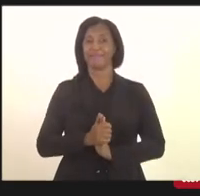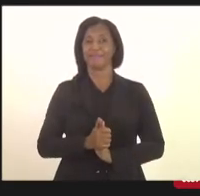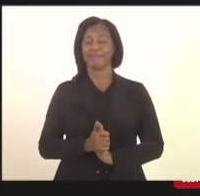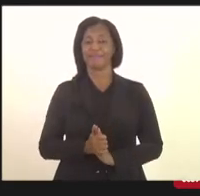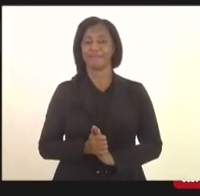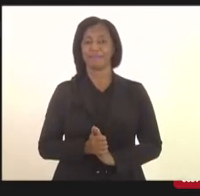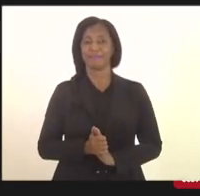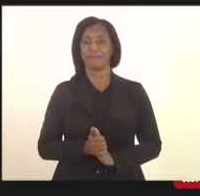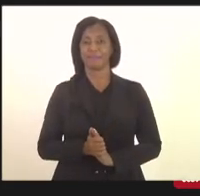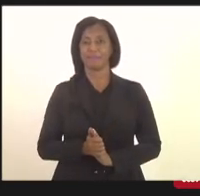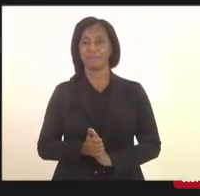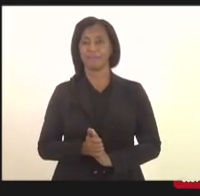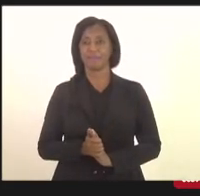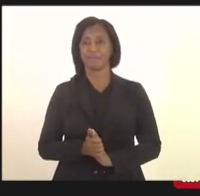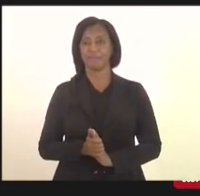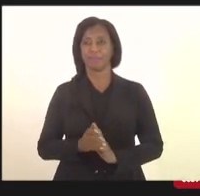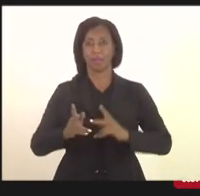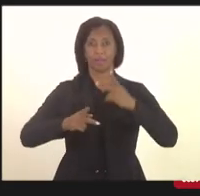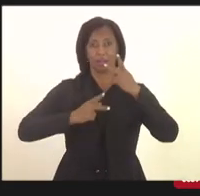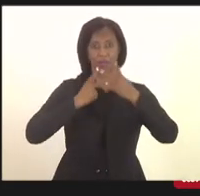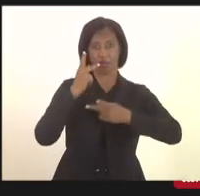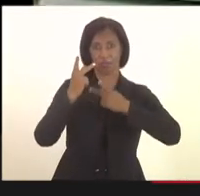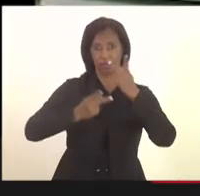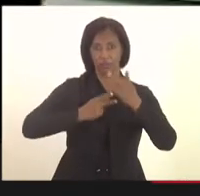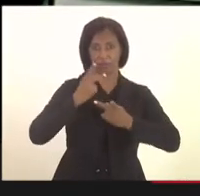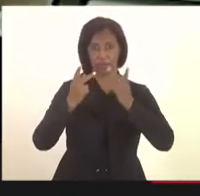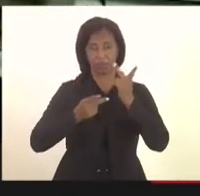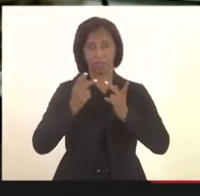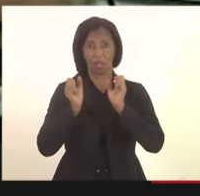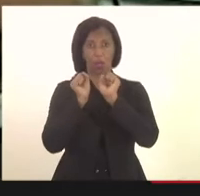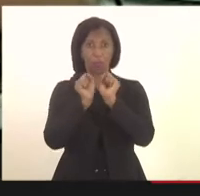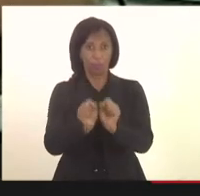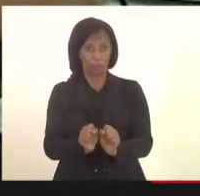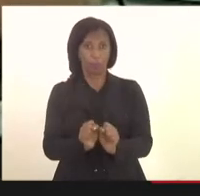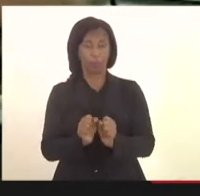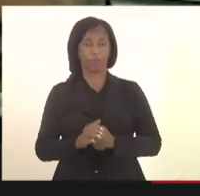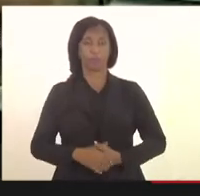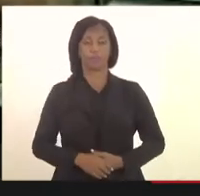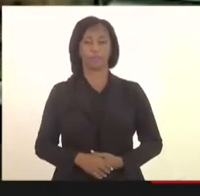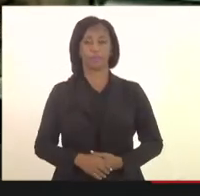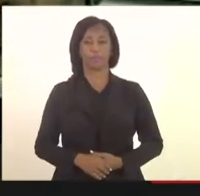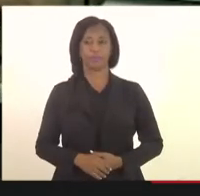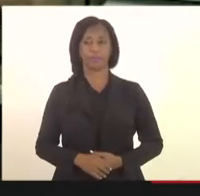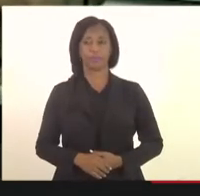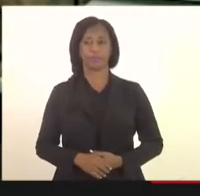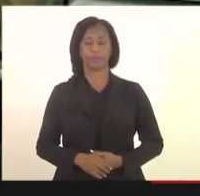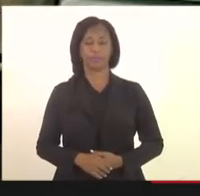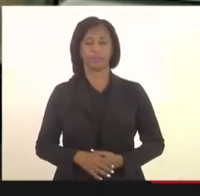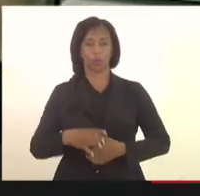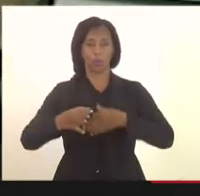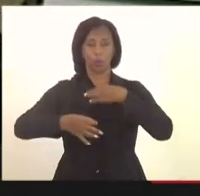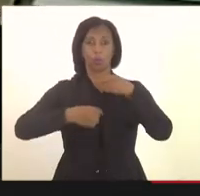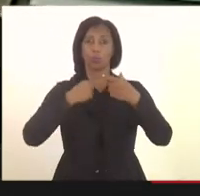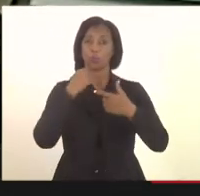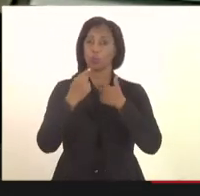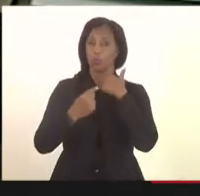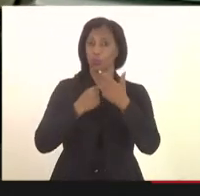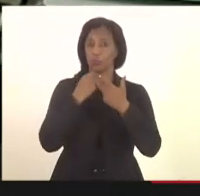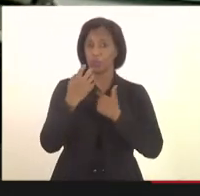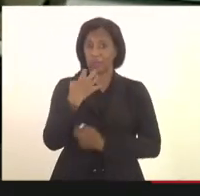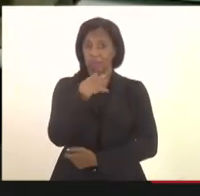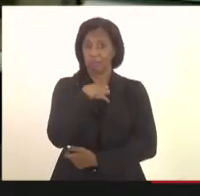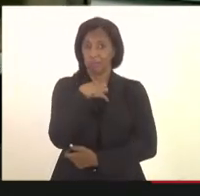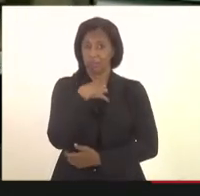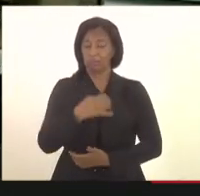questões que possamos levantar, eu